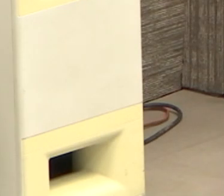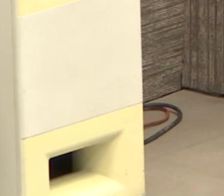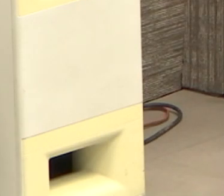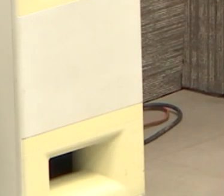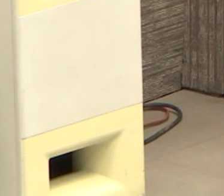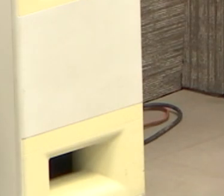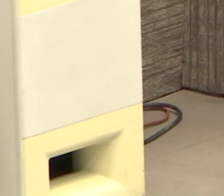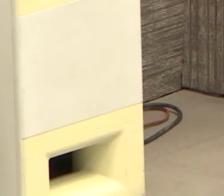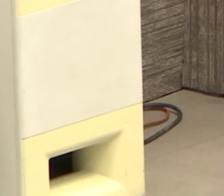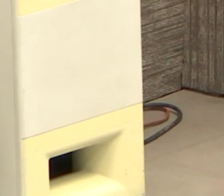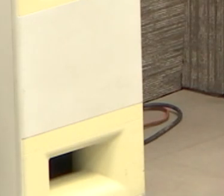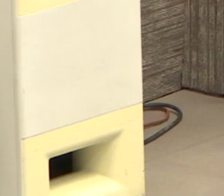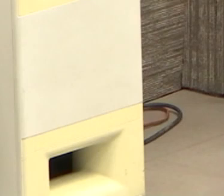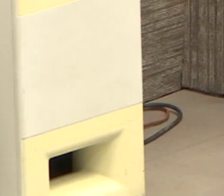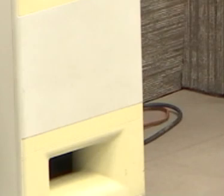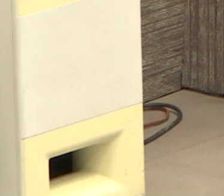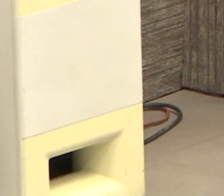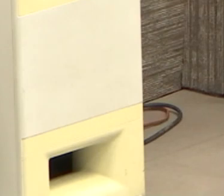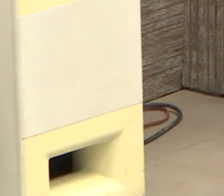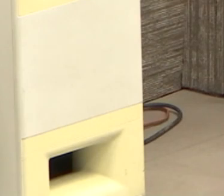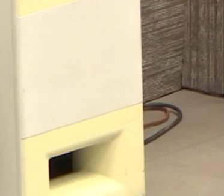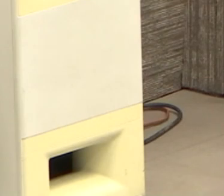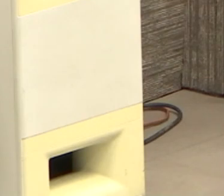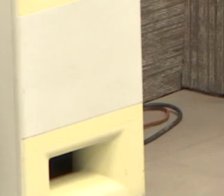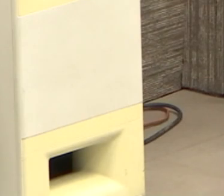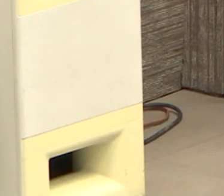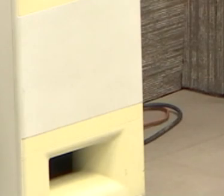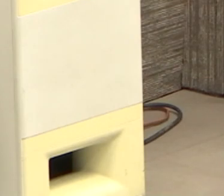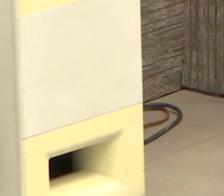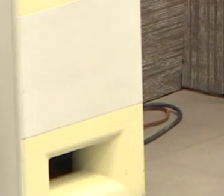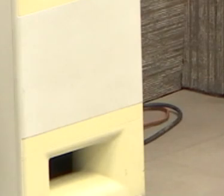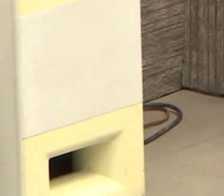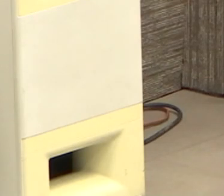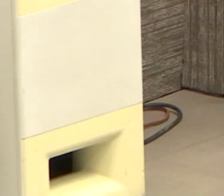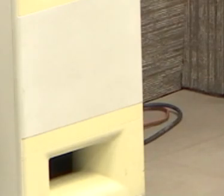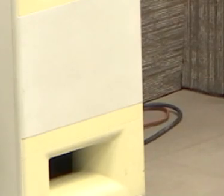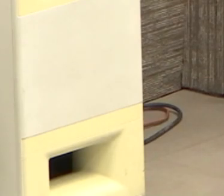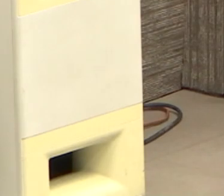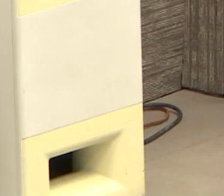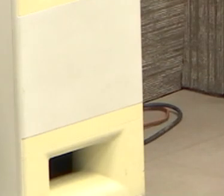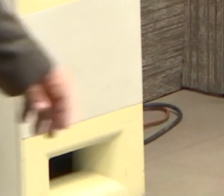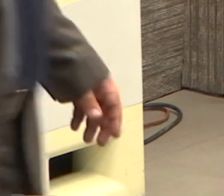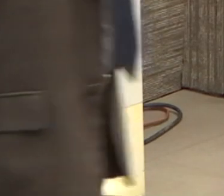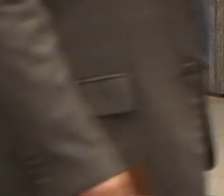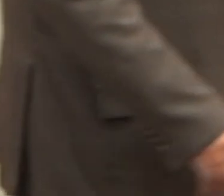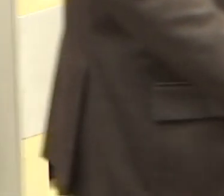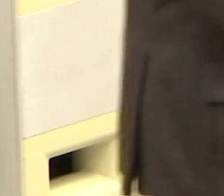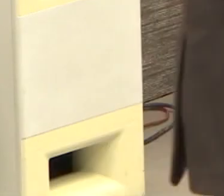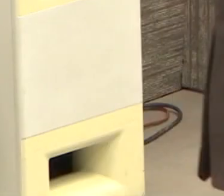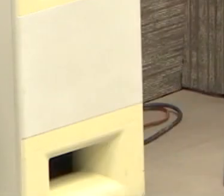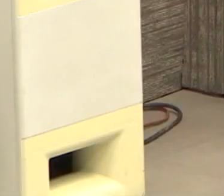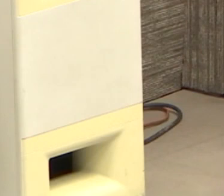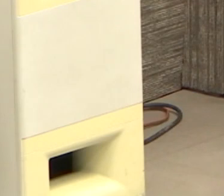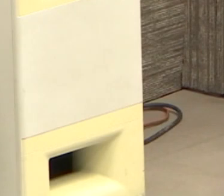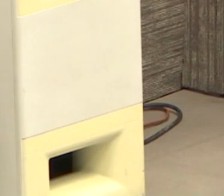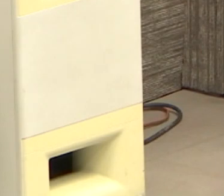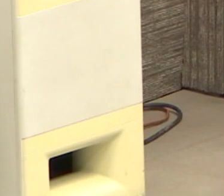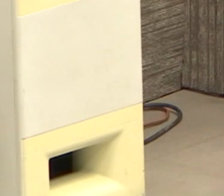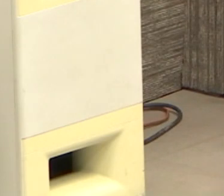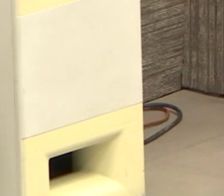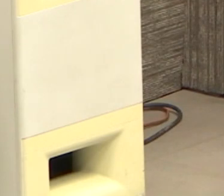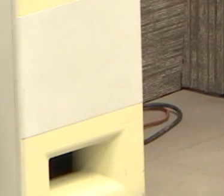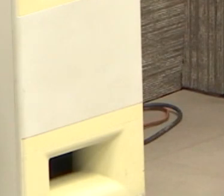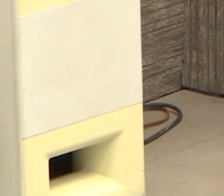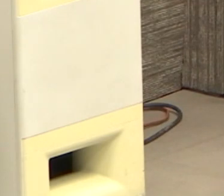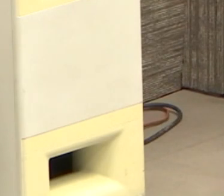extraordinárias aqui com os vereadores. Essas duas reuniões vão discutir e analisar o projeto número 320 de